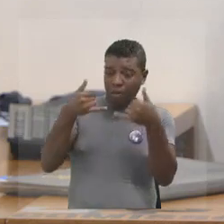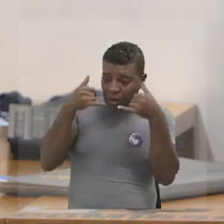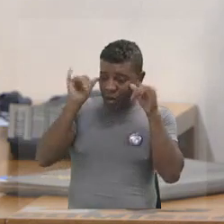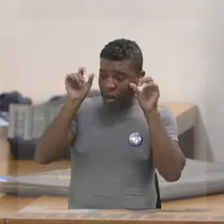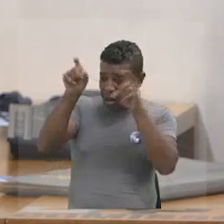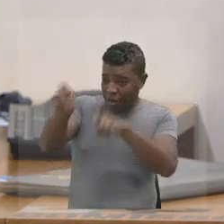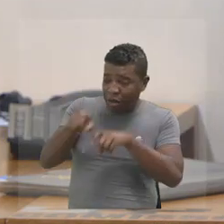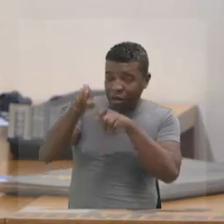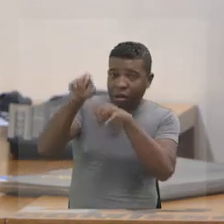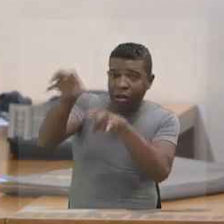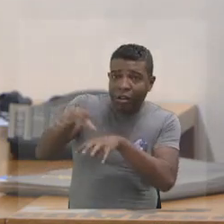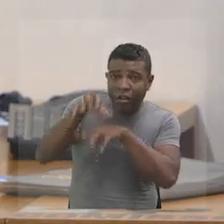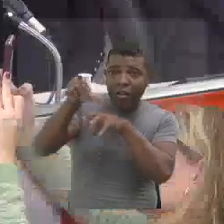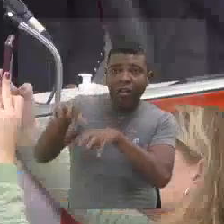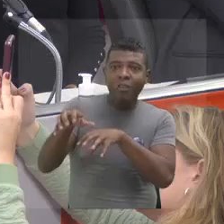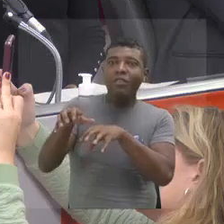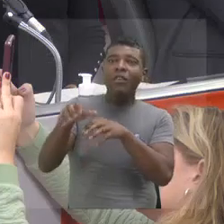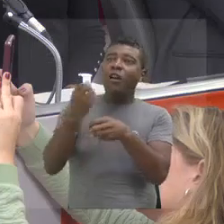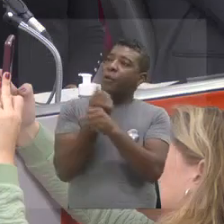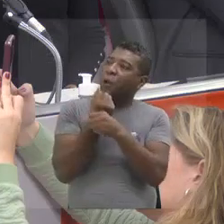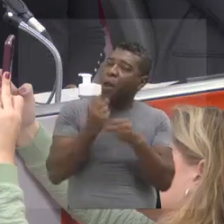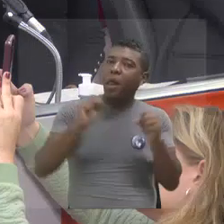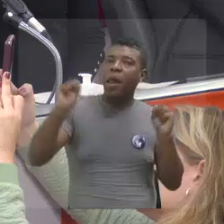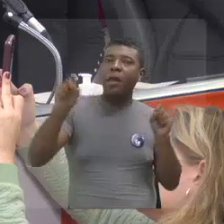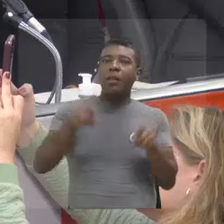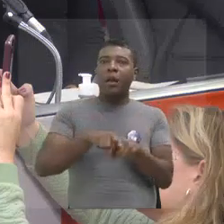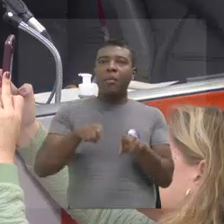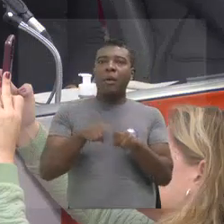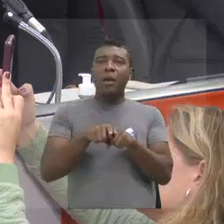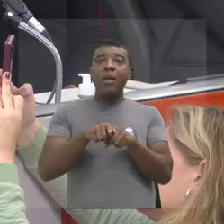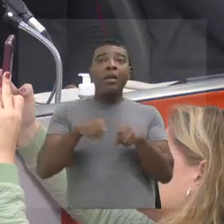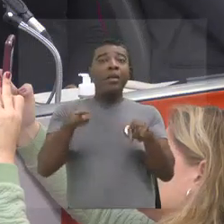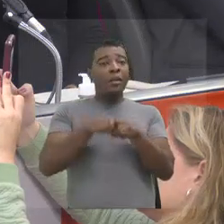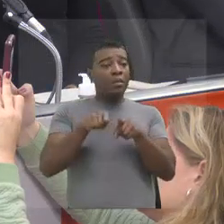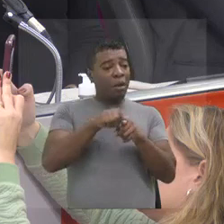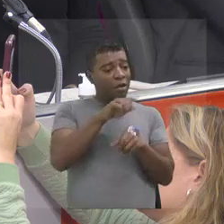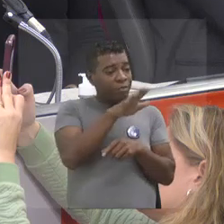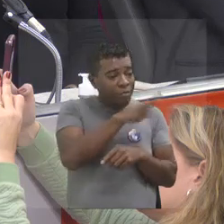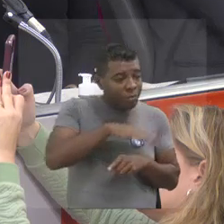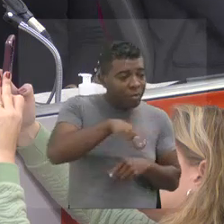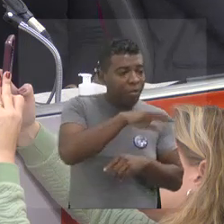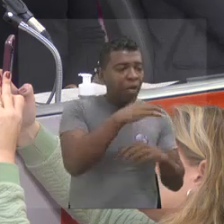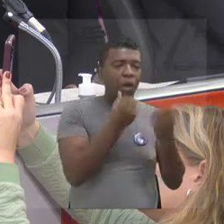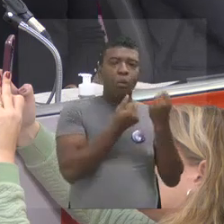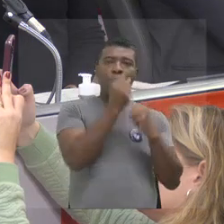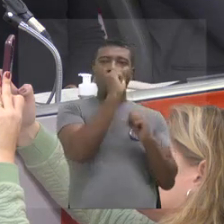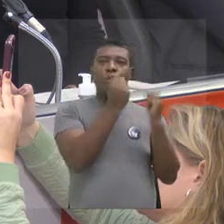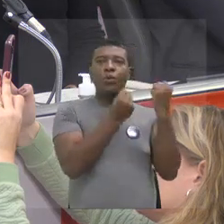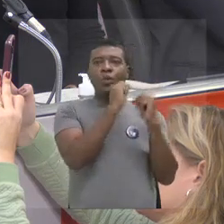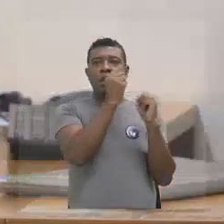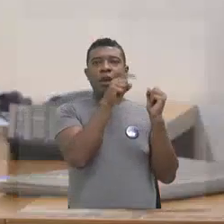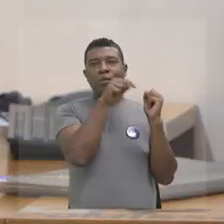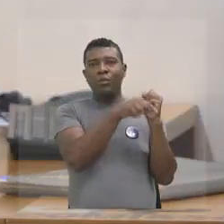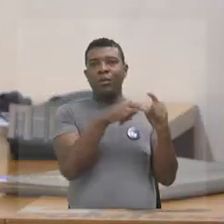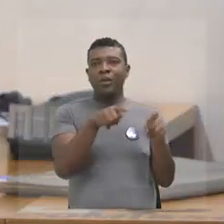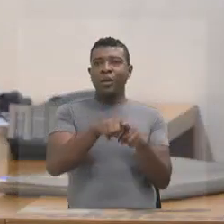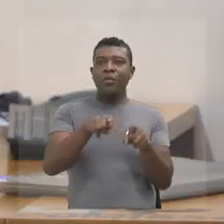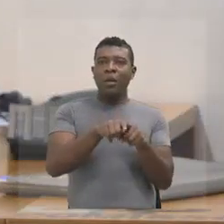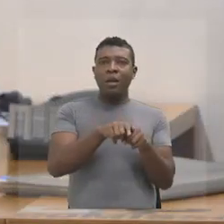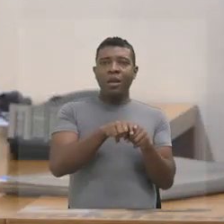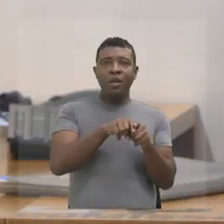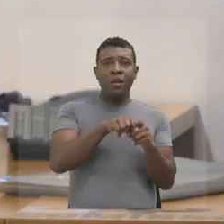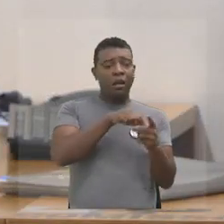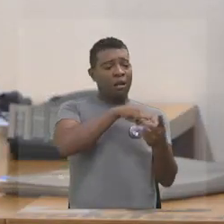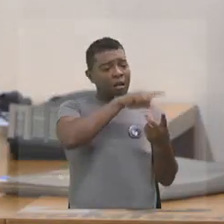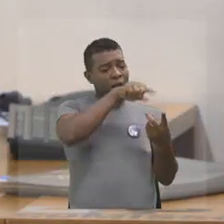segmentos e passando também pelo setor industrial né a gente sabe que tudo isso tudo isso